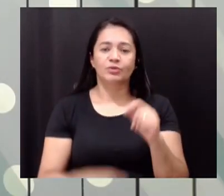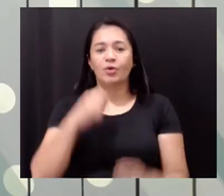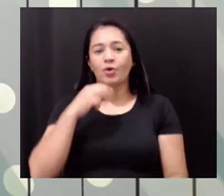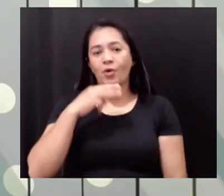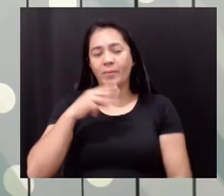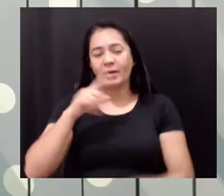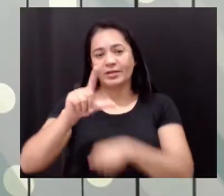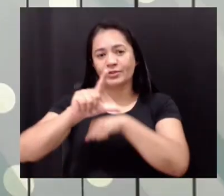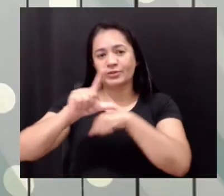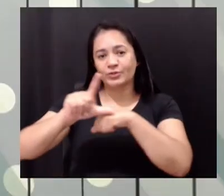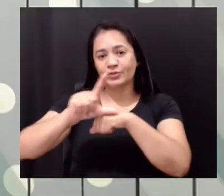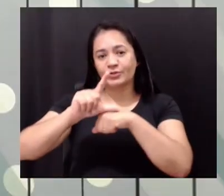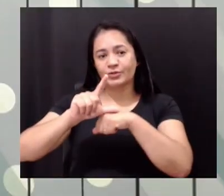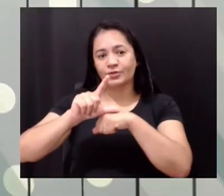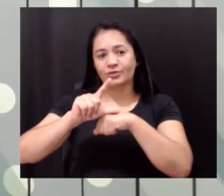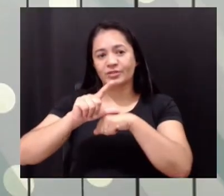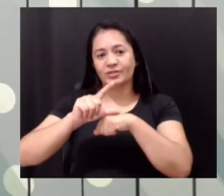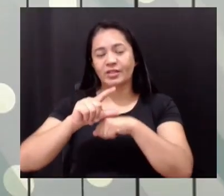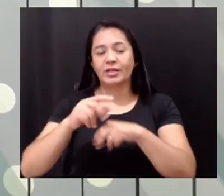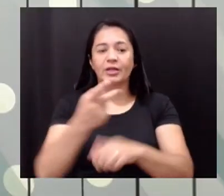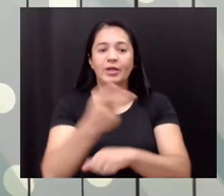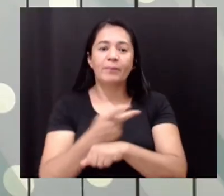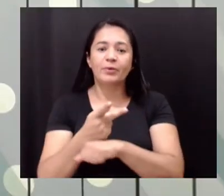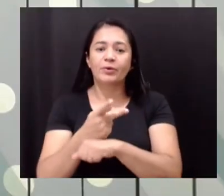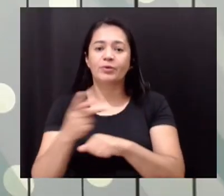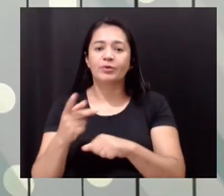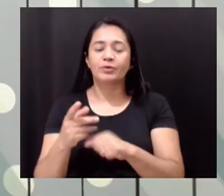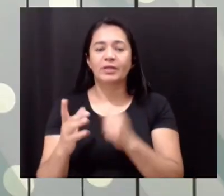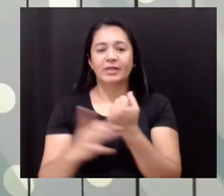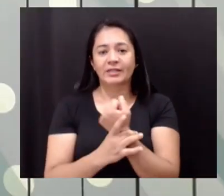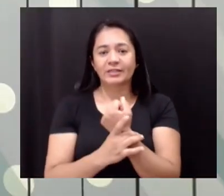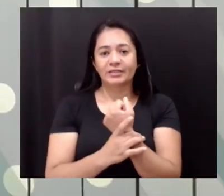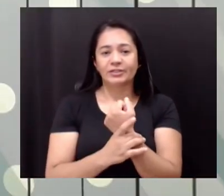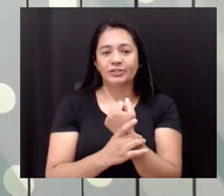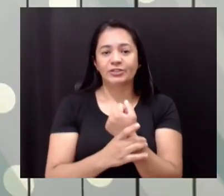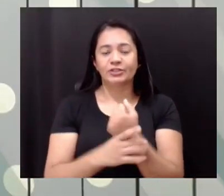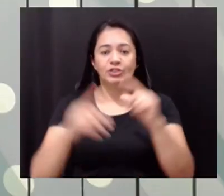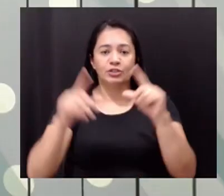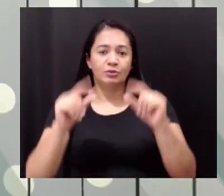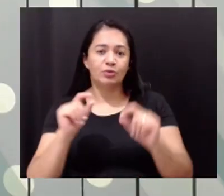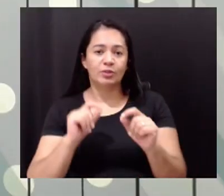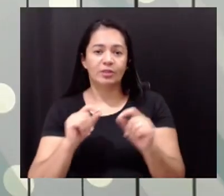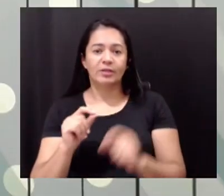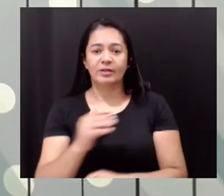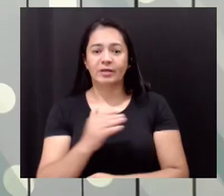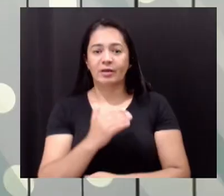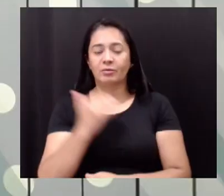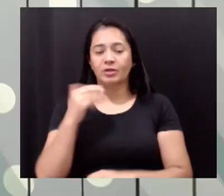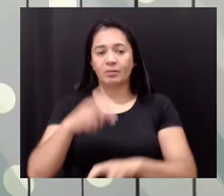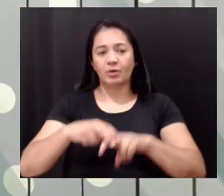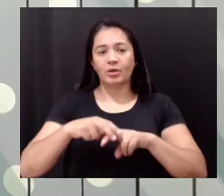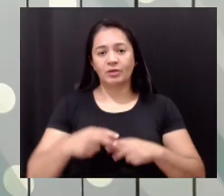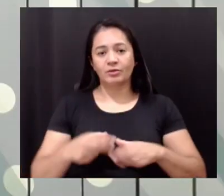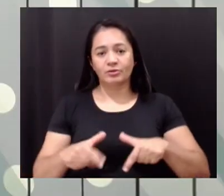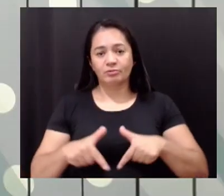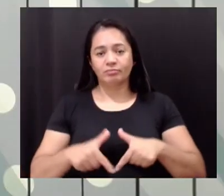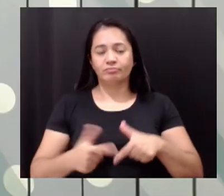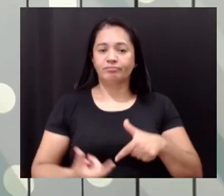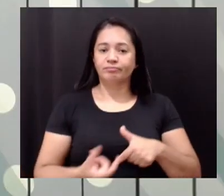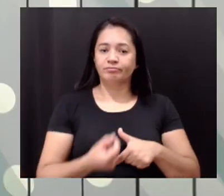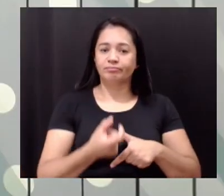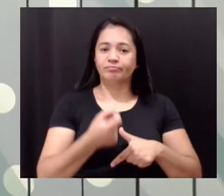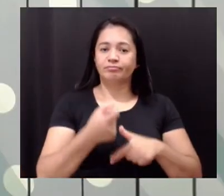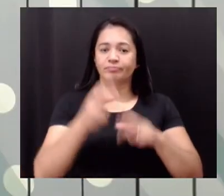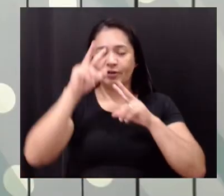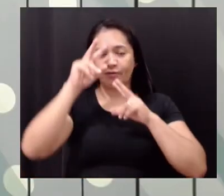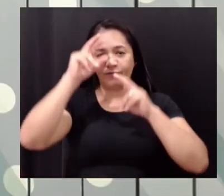garantir a redução da mortalidade relacionada ao câncer do colo de útero, fortalecendo a conscientização das